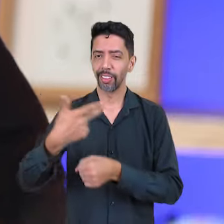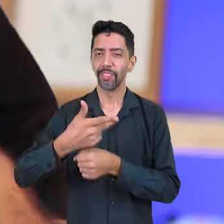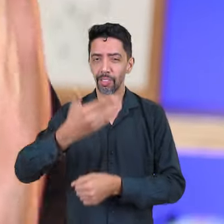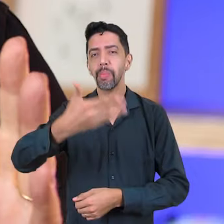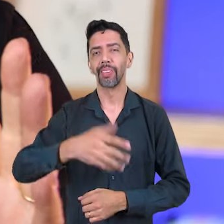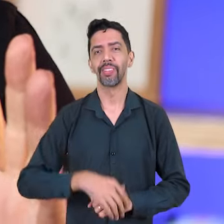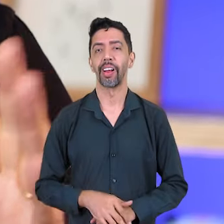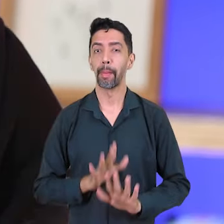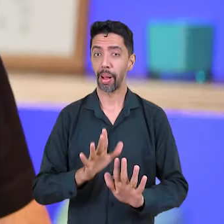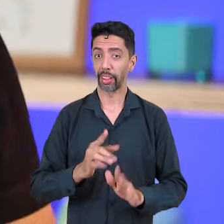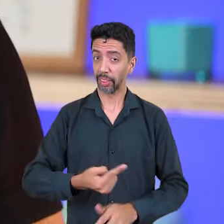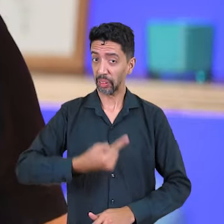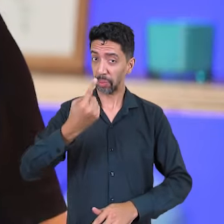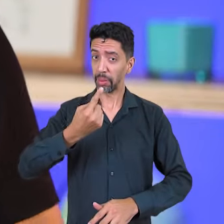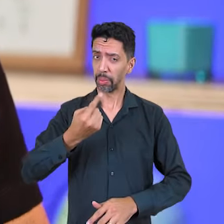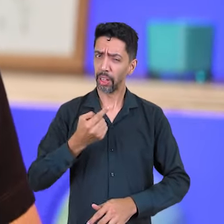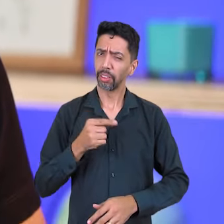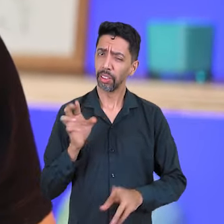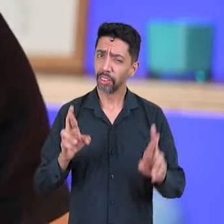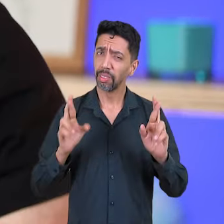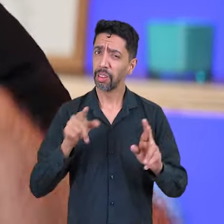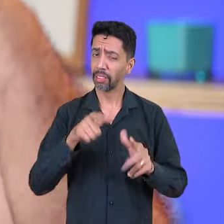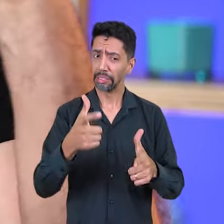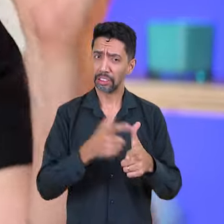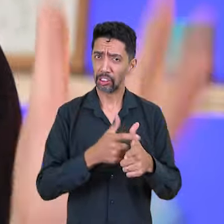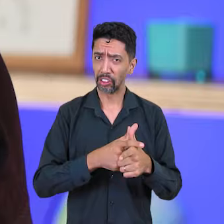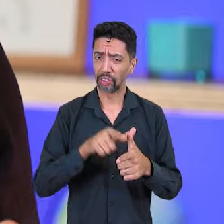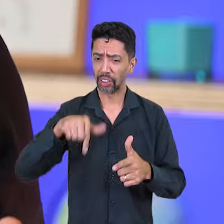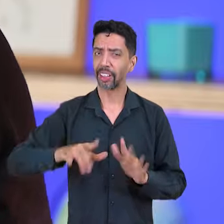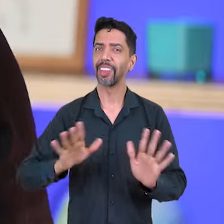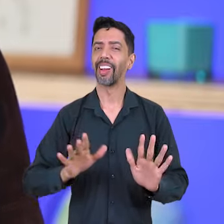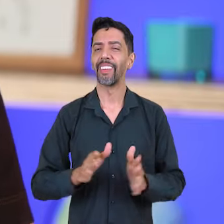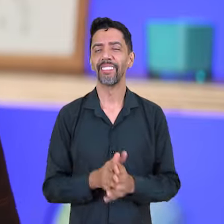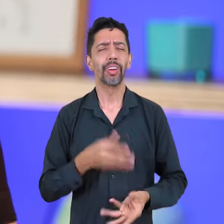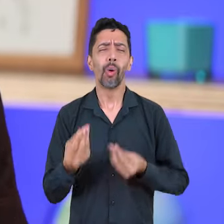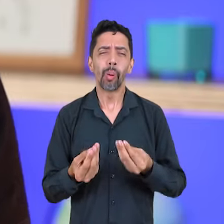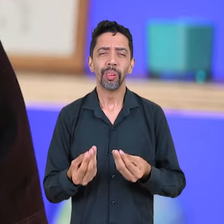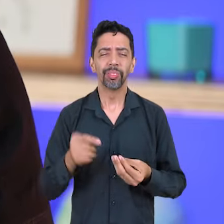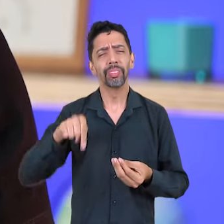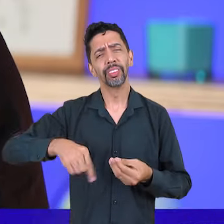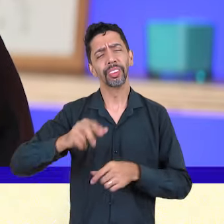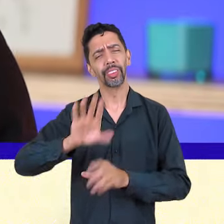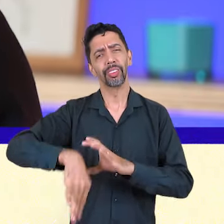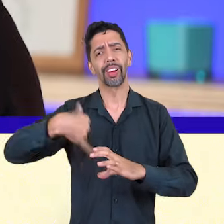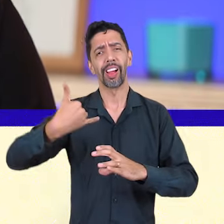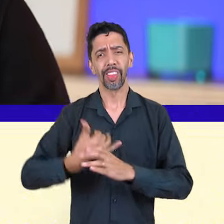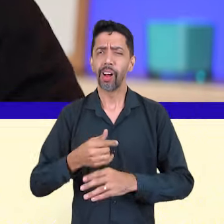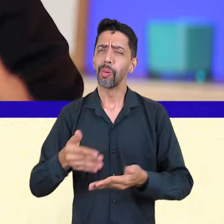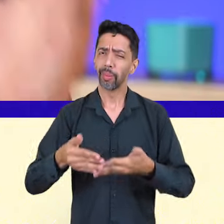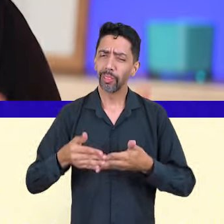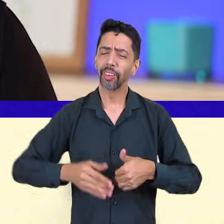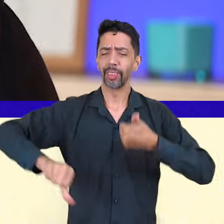vídeo. Mas antes disso, já deixa aqui o seu like, que você compartilhe, porque é um tema muito importante. Que